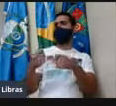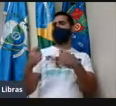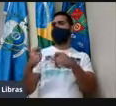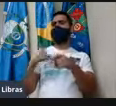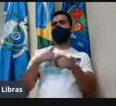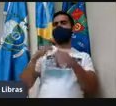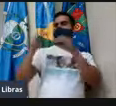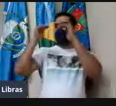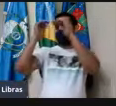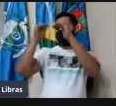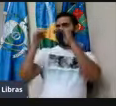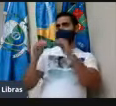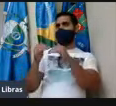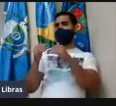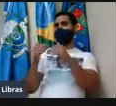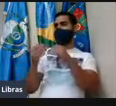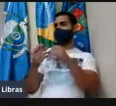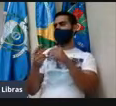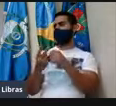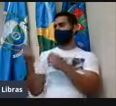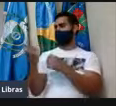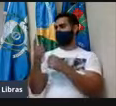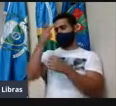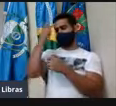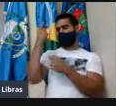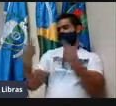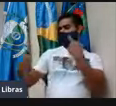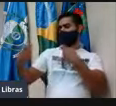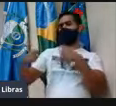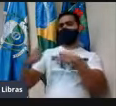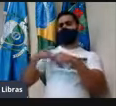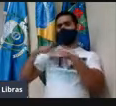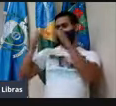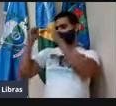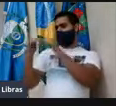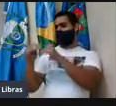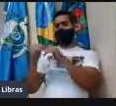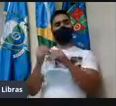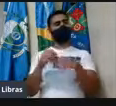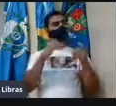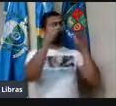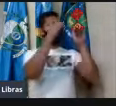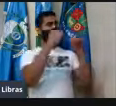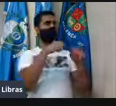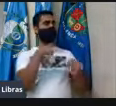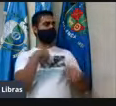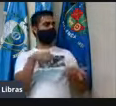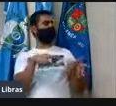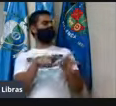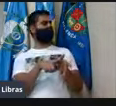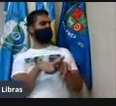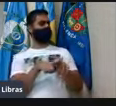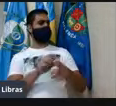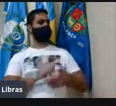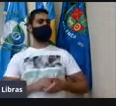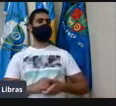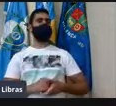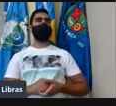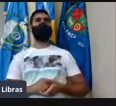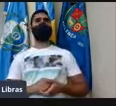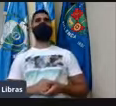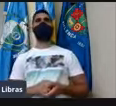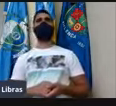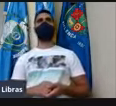desde que haja respeito entre ambas as partes. E eu me sinto assim na condição